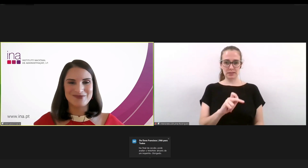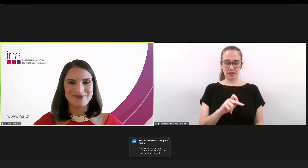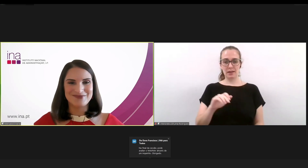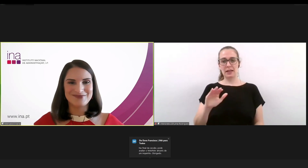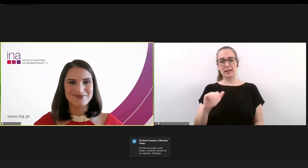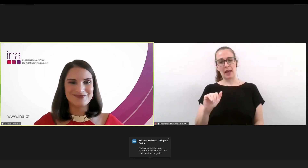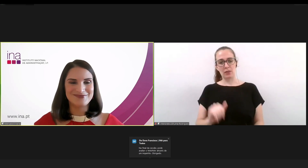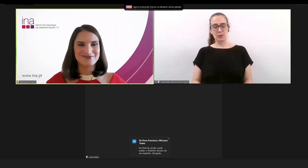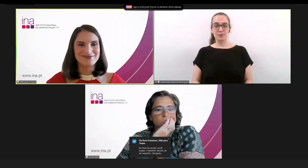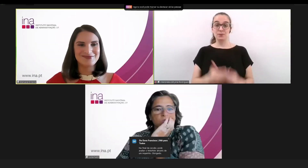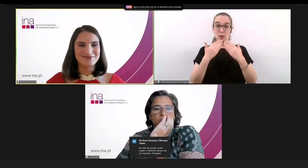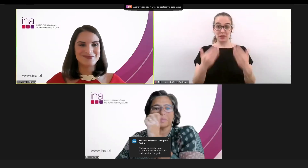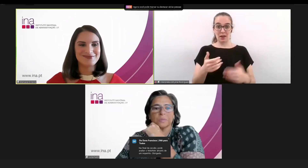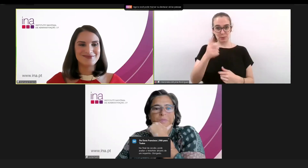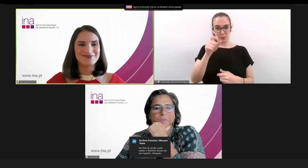sessão.